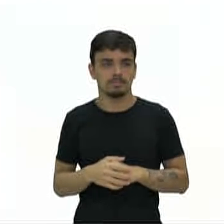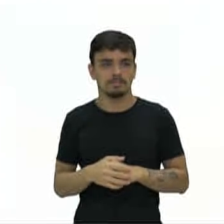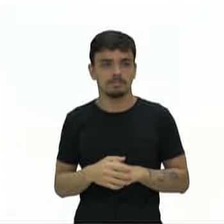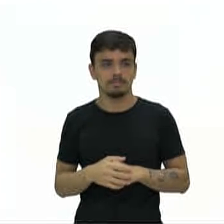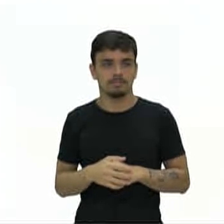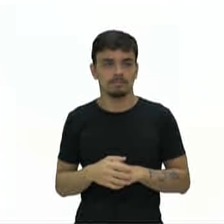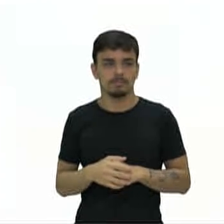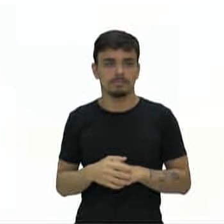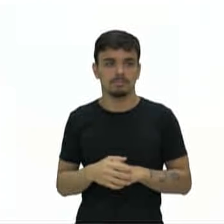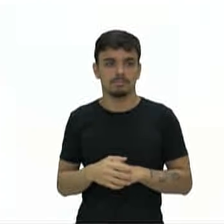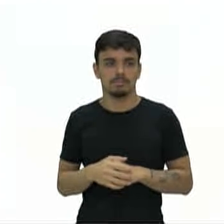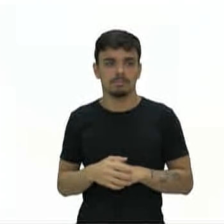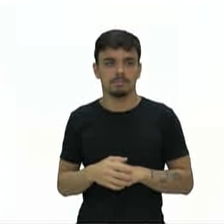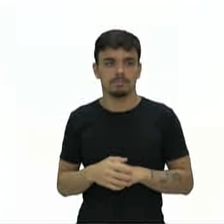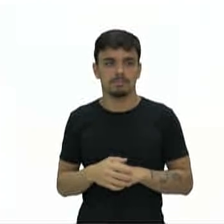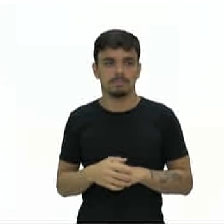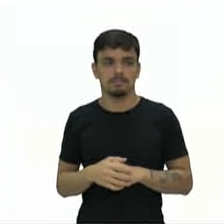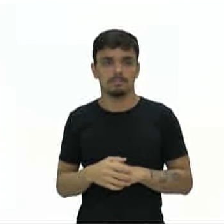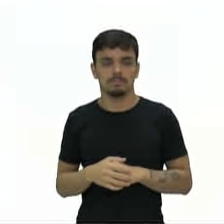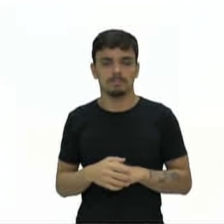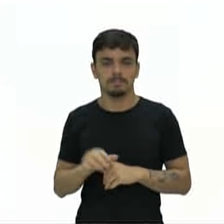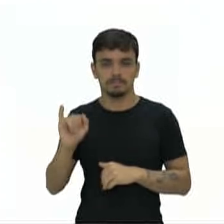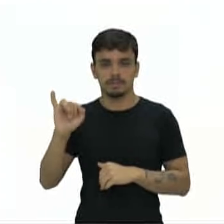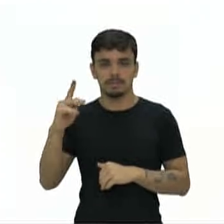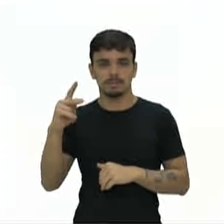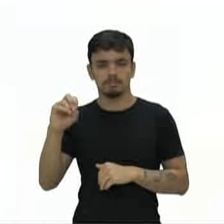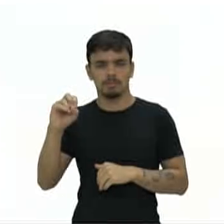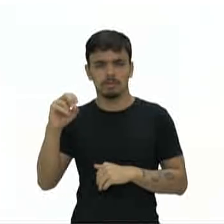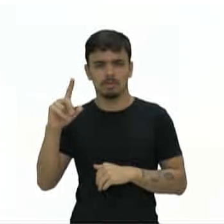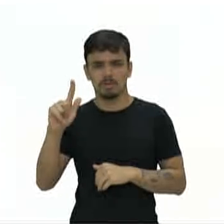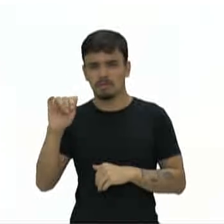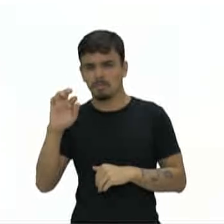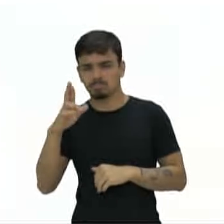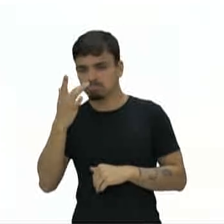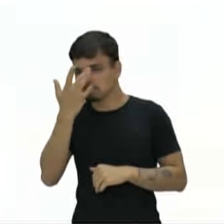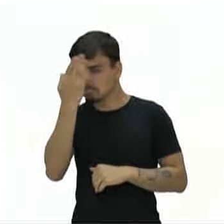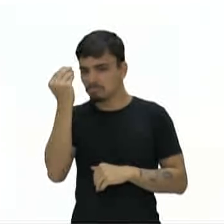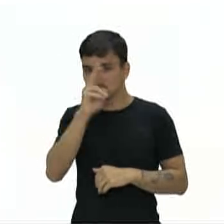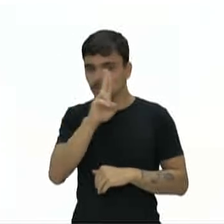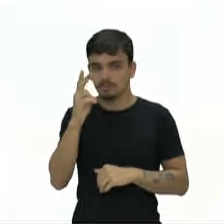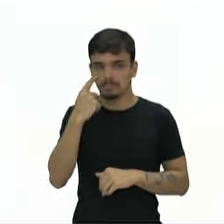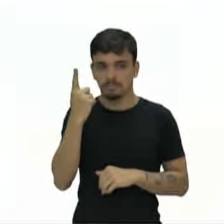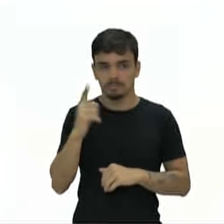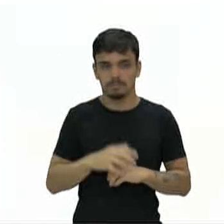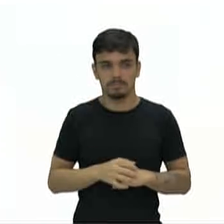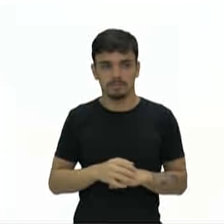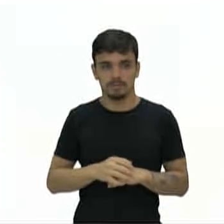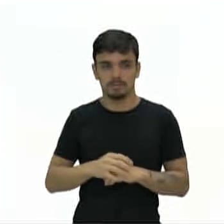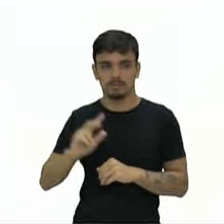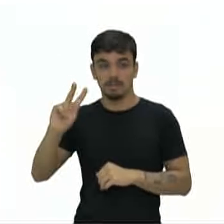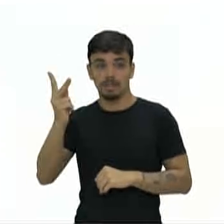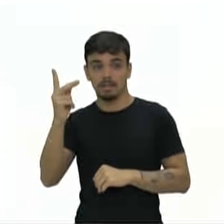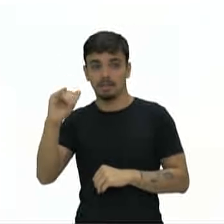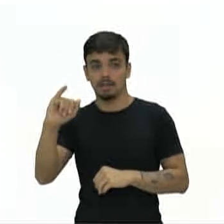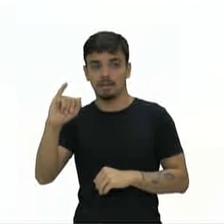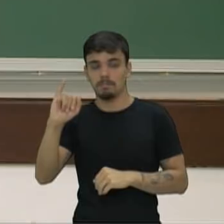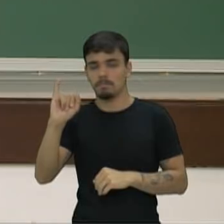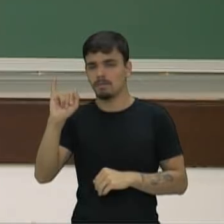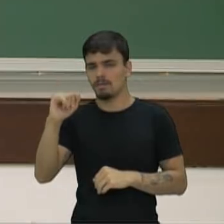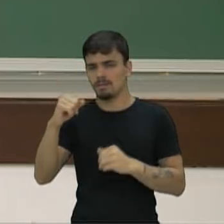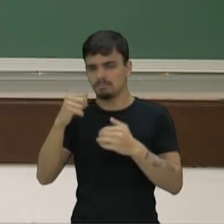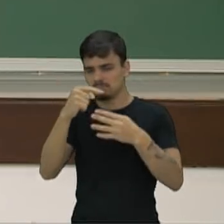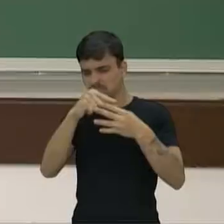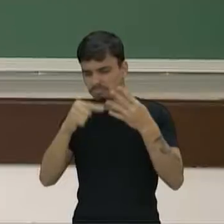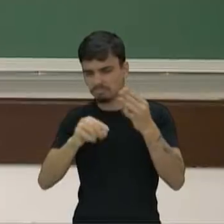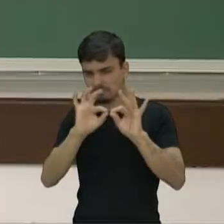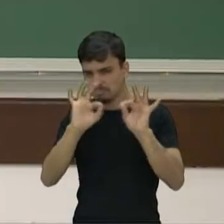nome? Hipódromos. Como é que era? A corrida feita com hiplotodromos. Meu Deus do céu, e